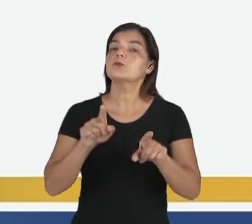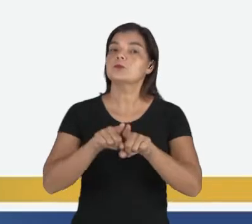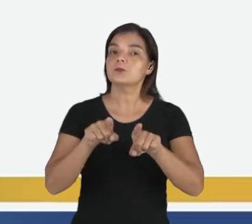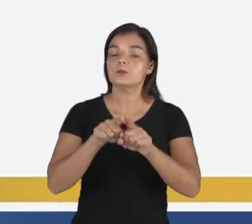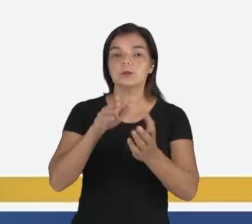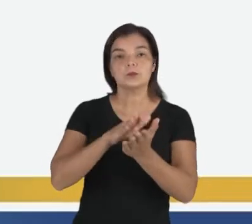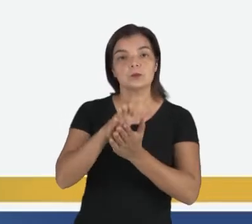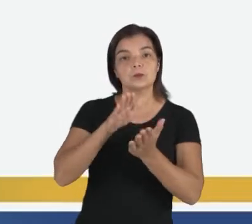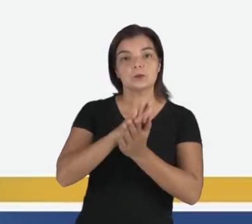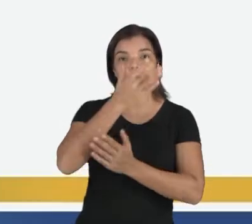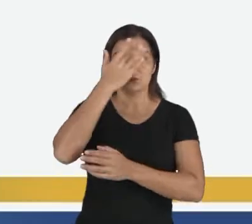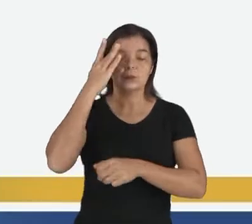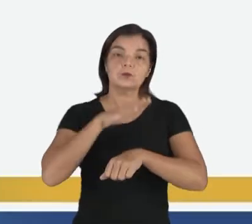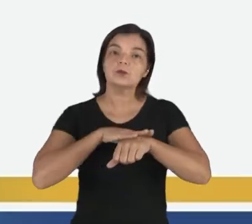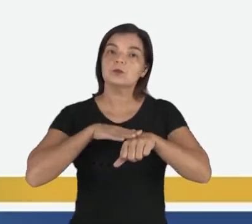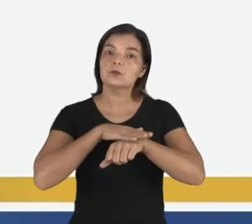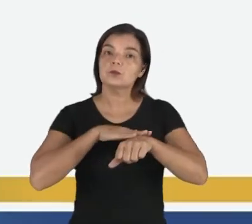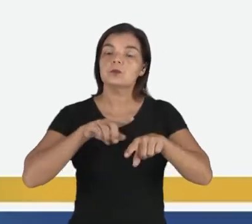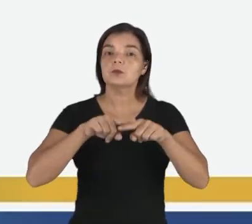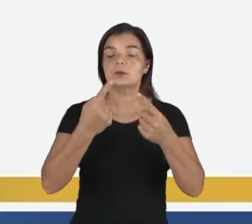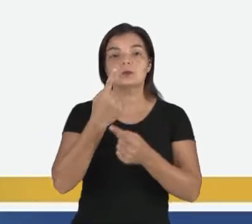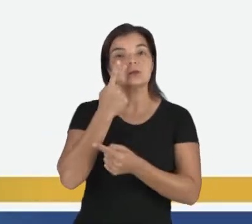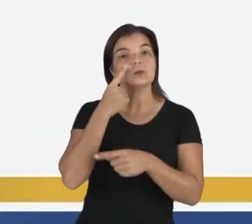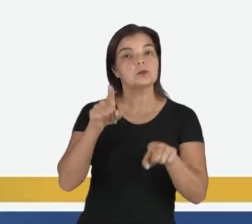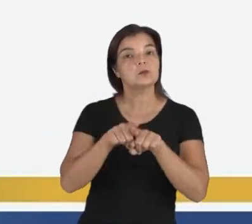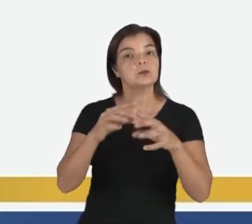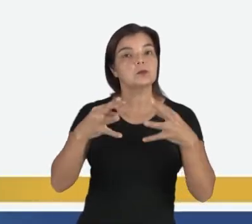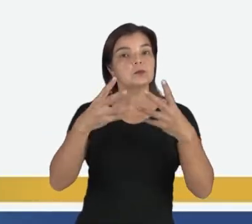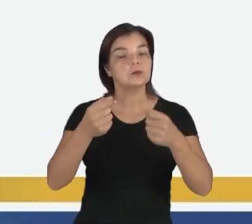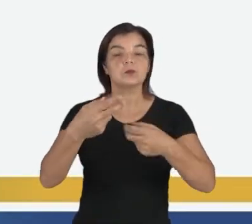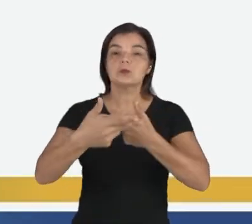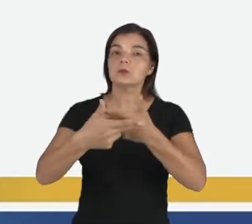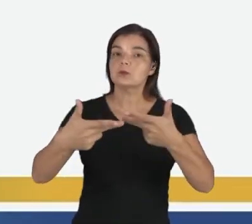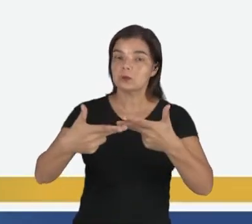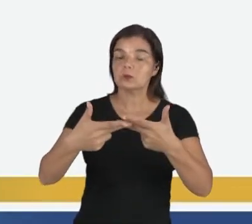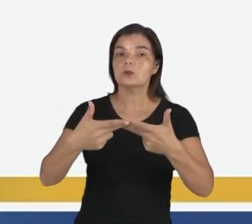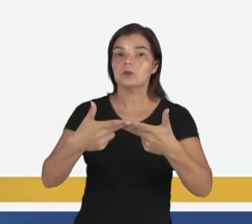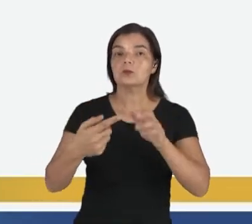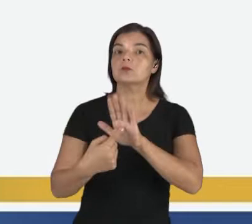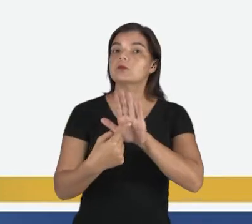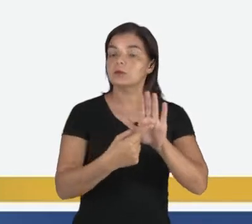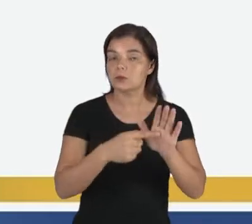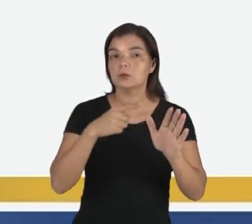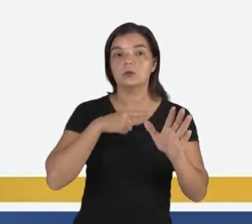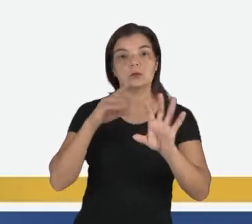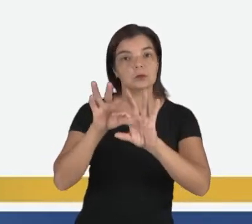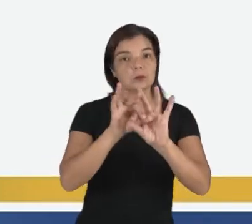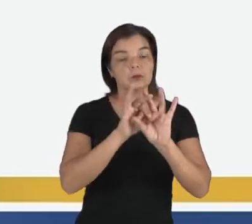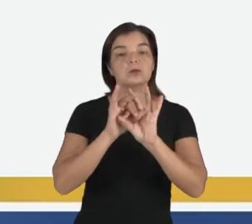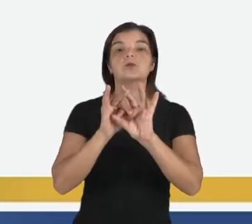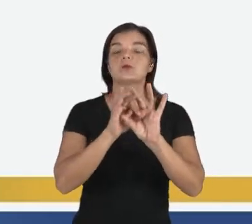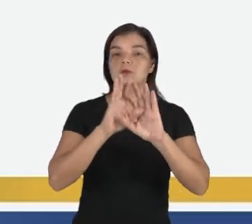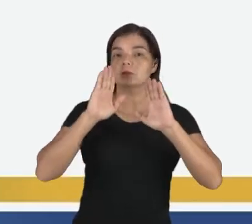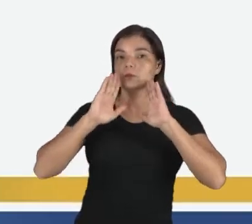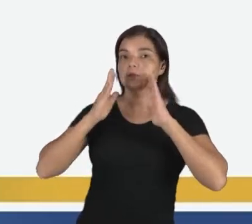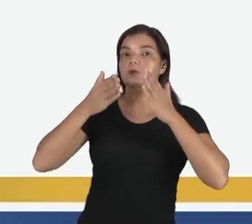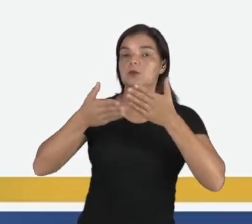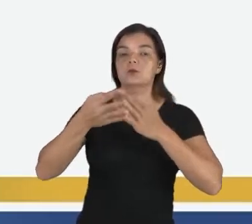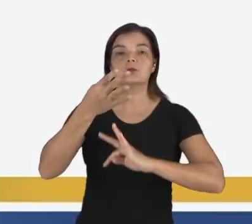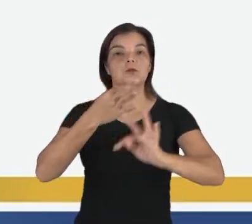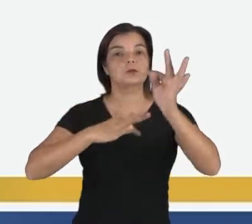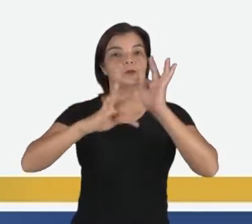impresso e as pessoas conversando. E observem que todos esses objetos, eles são voltados